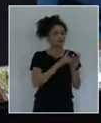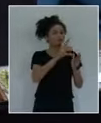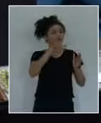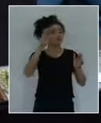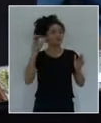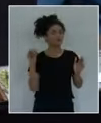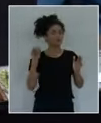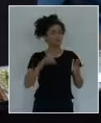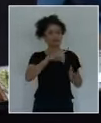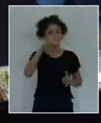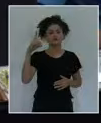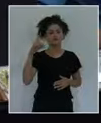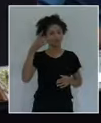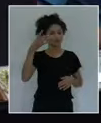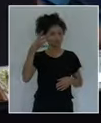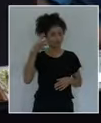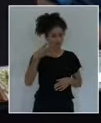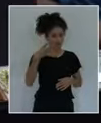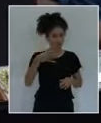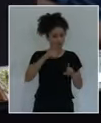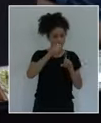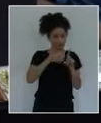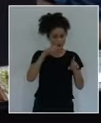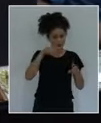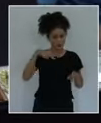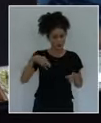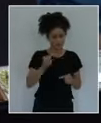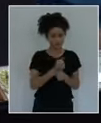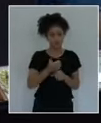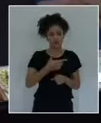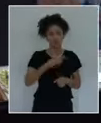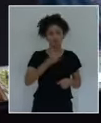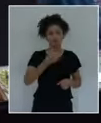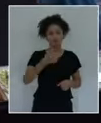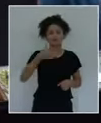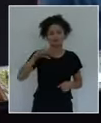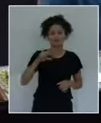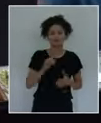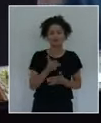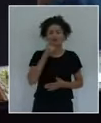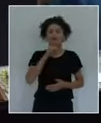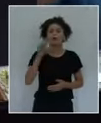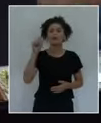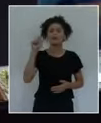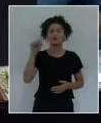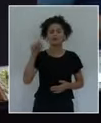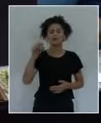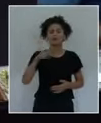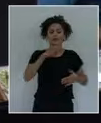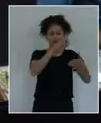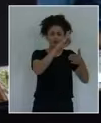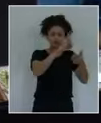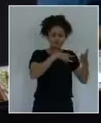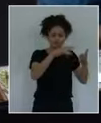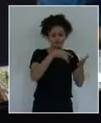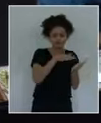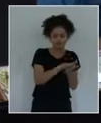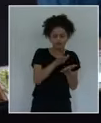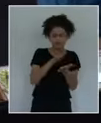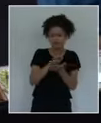de 4/11/2019. Informo-lhe que os documentos produzidos no tribunal, relatórios,